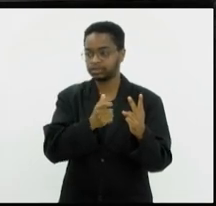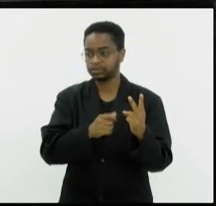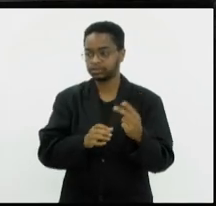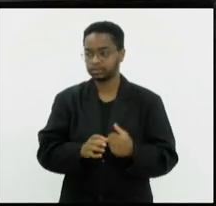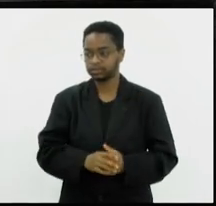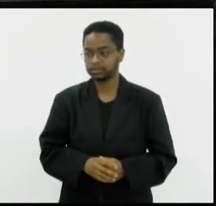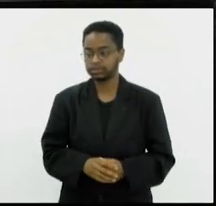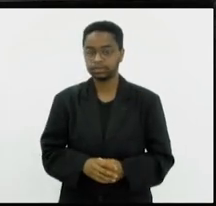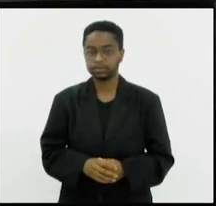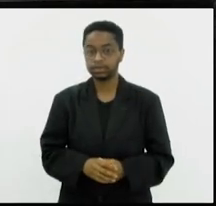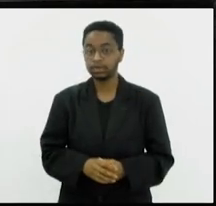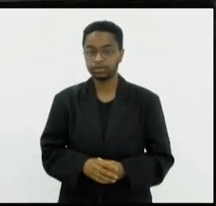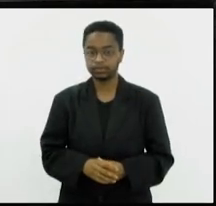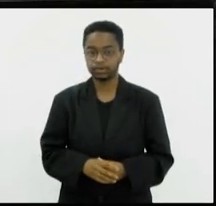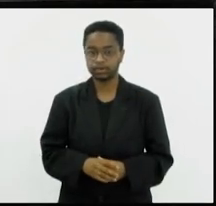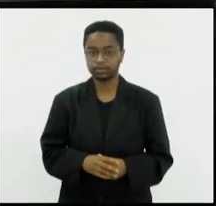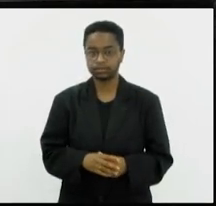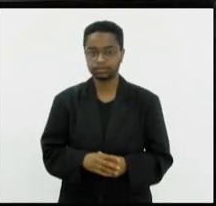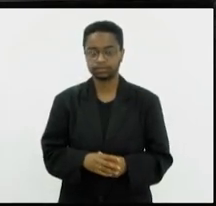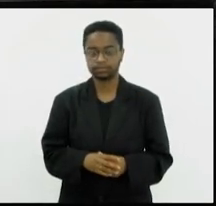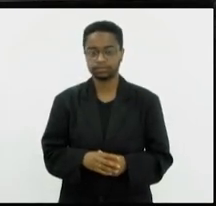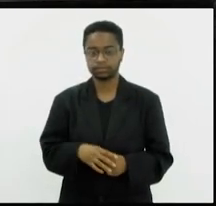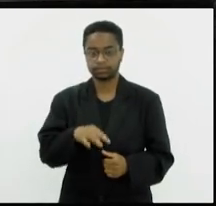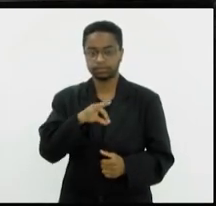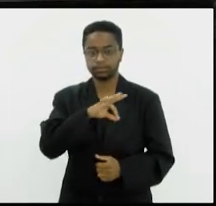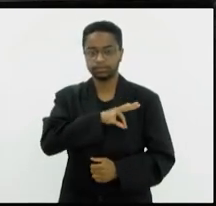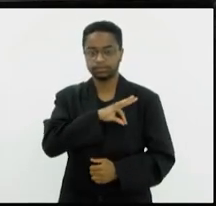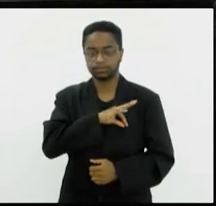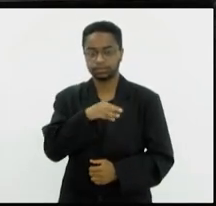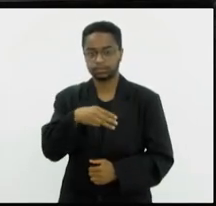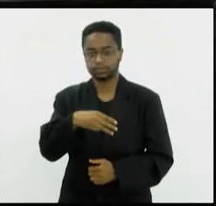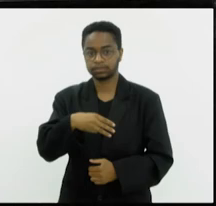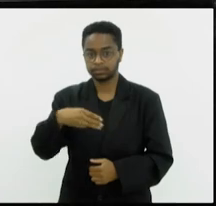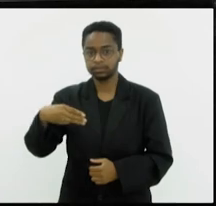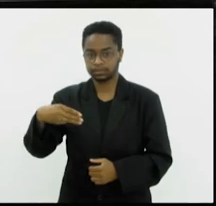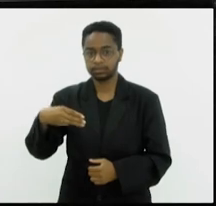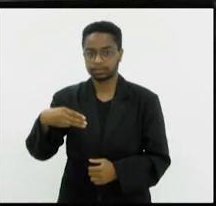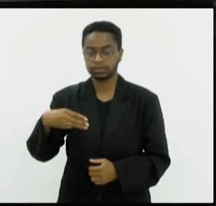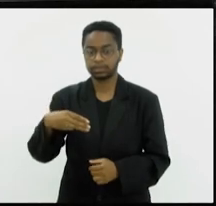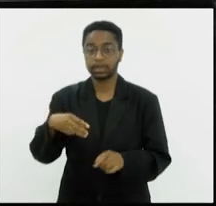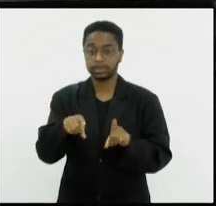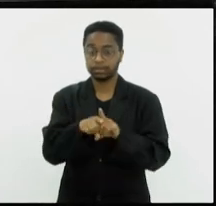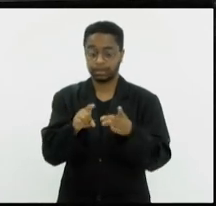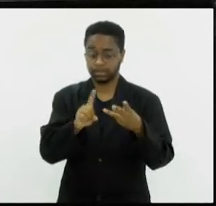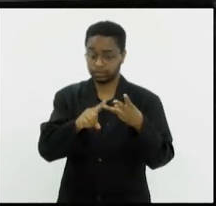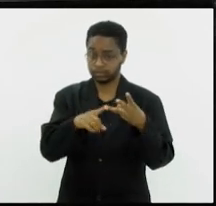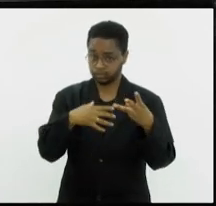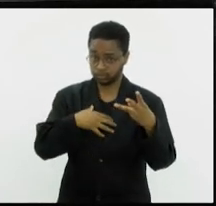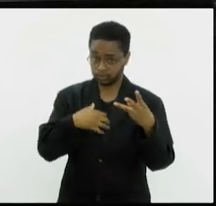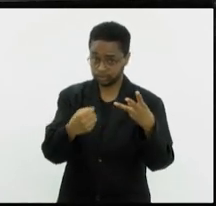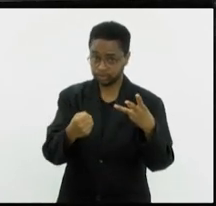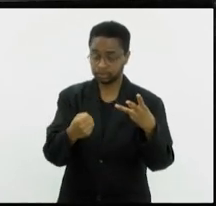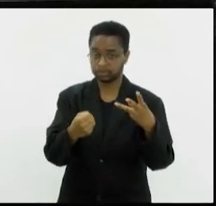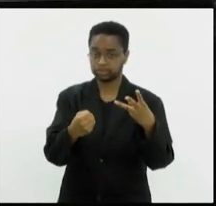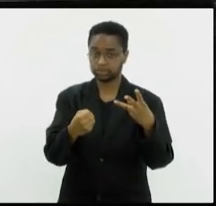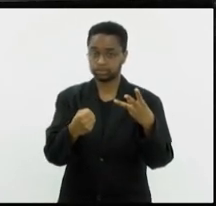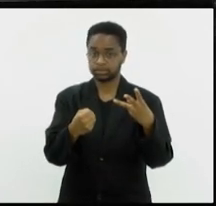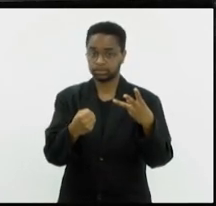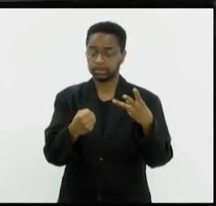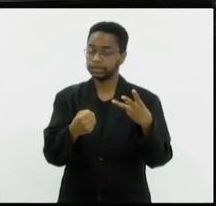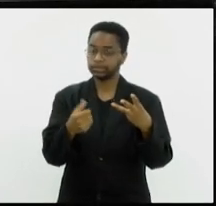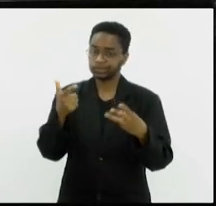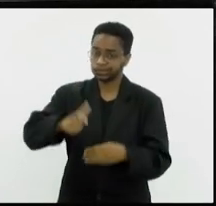suicida porque a polícia militar já chegou a exaustão aliás os casos de suicídio né Marcelo são são